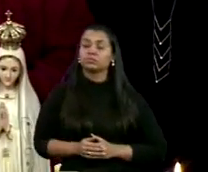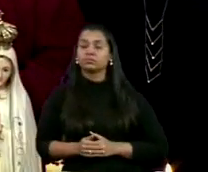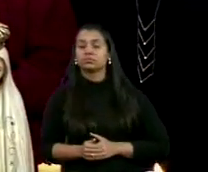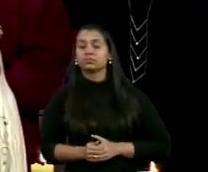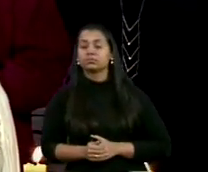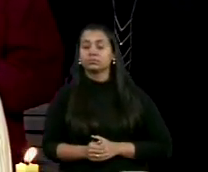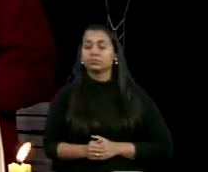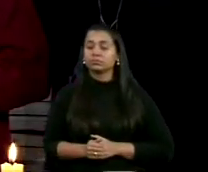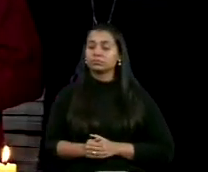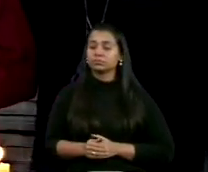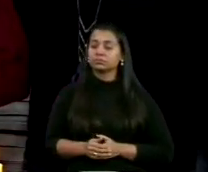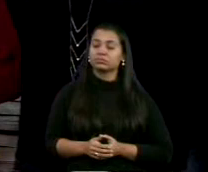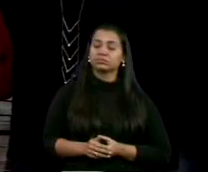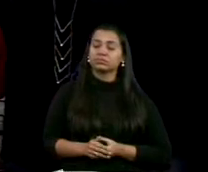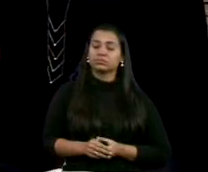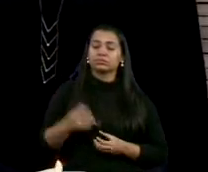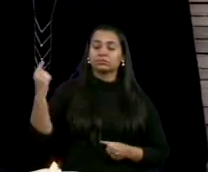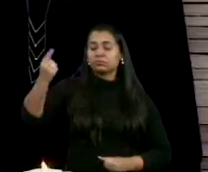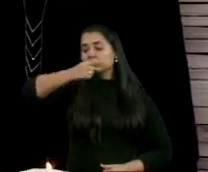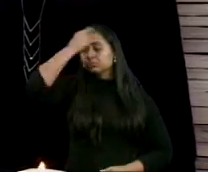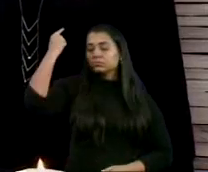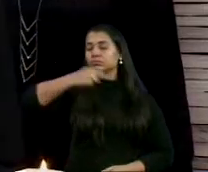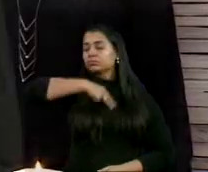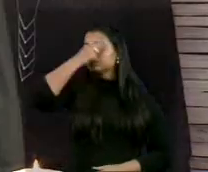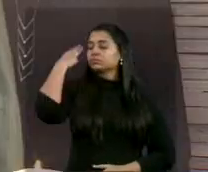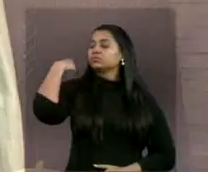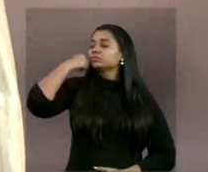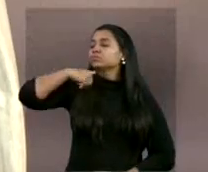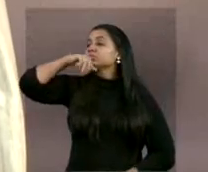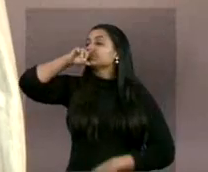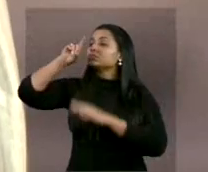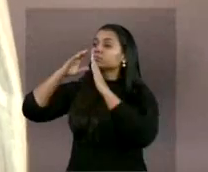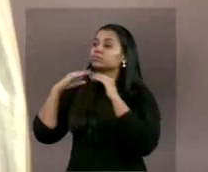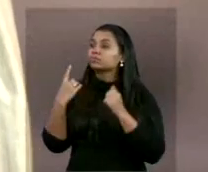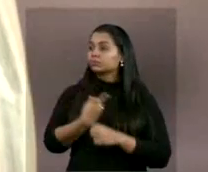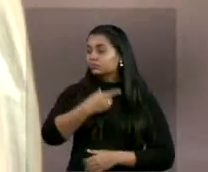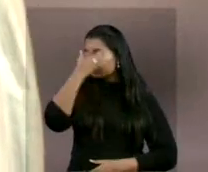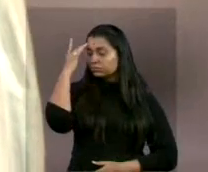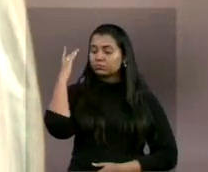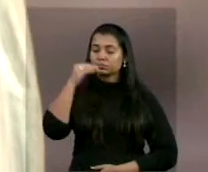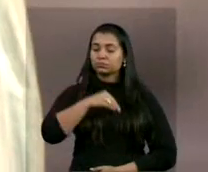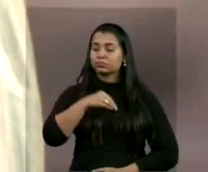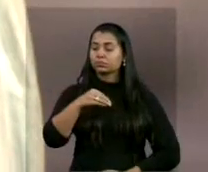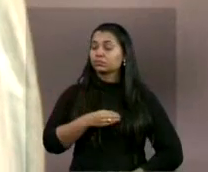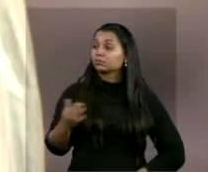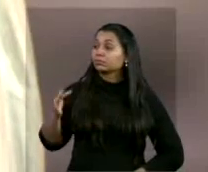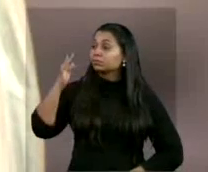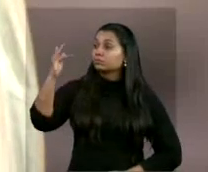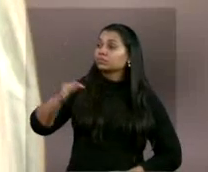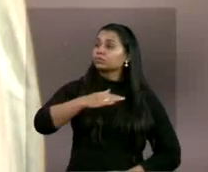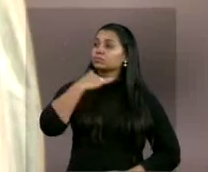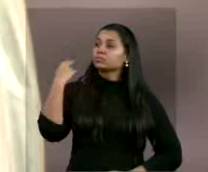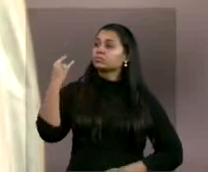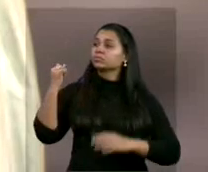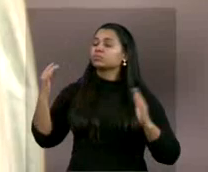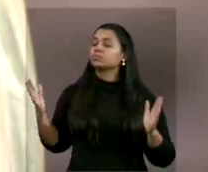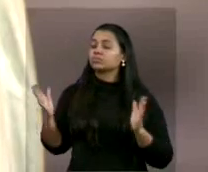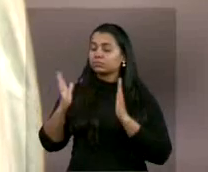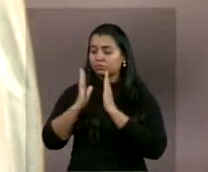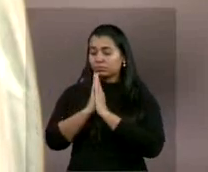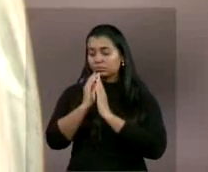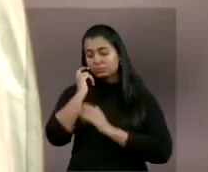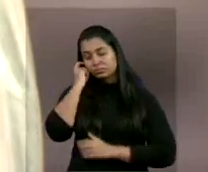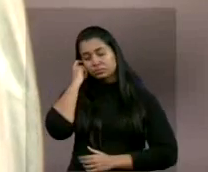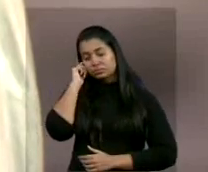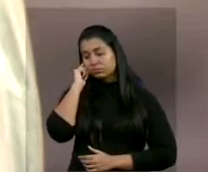é o fruto do vosso ventre, Jesus. Santa Maria, Mãe de Deus, rogai por nós, pecadores, agora e na